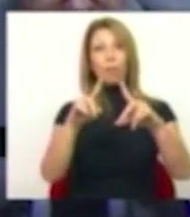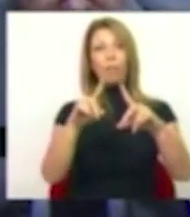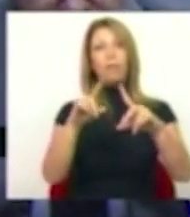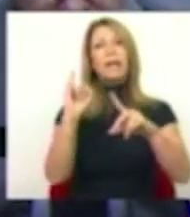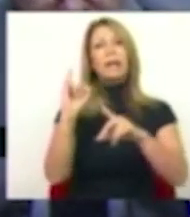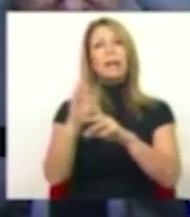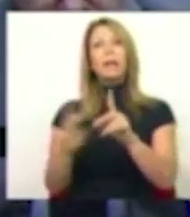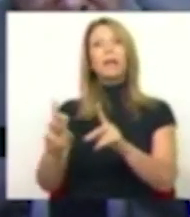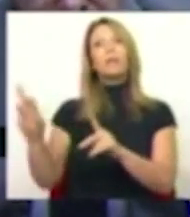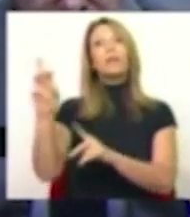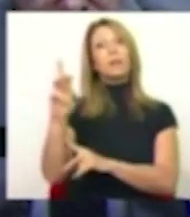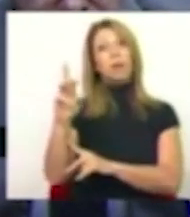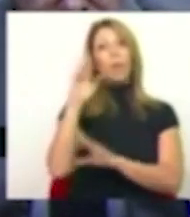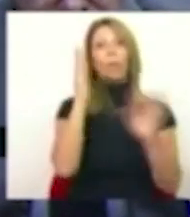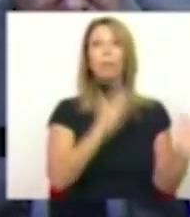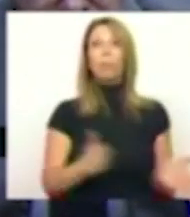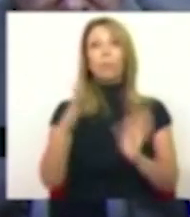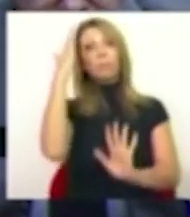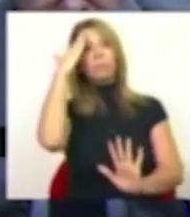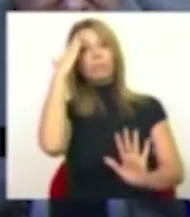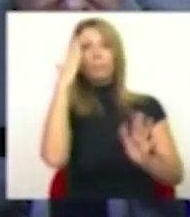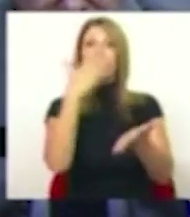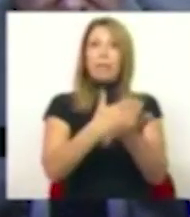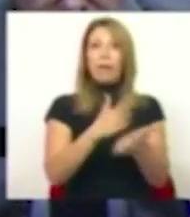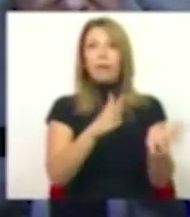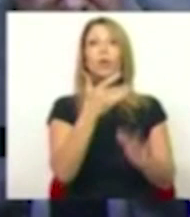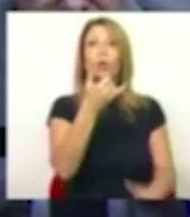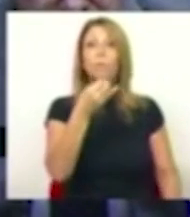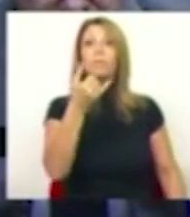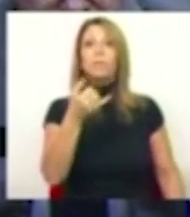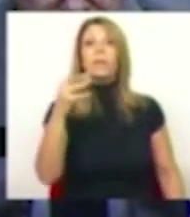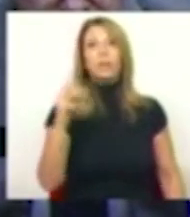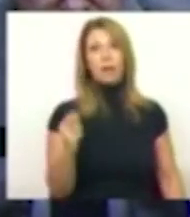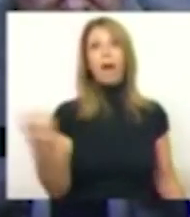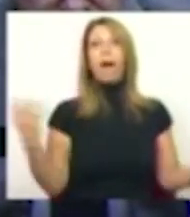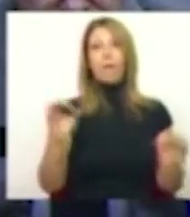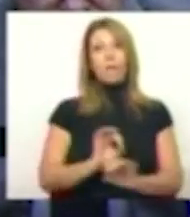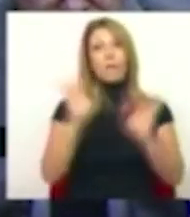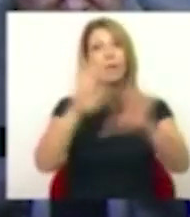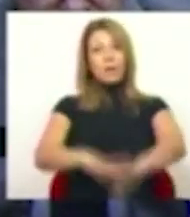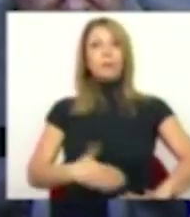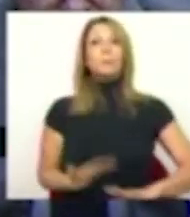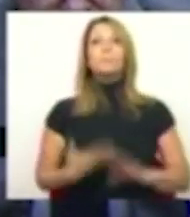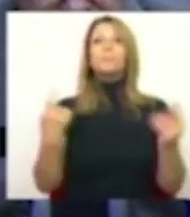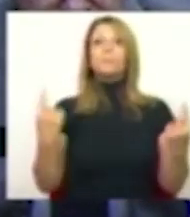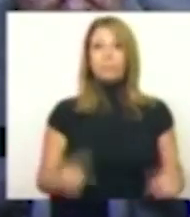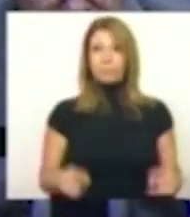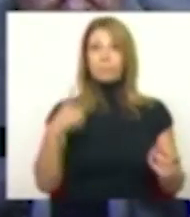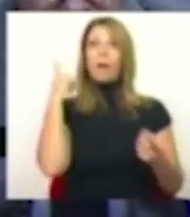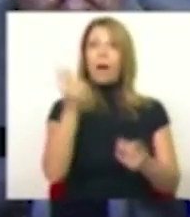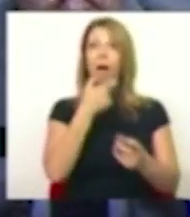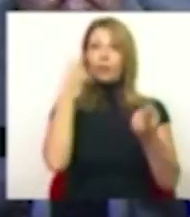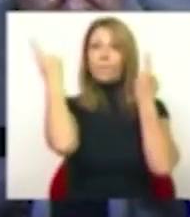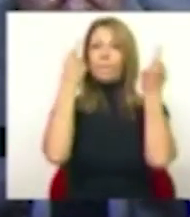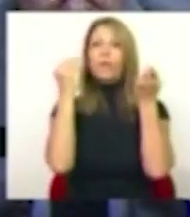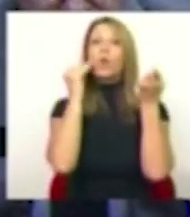inflação e da produtividade estimada até 2023, haja um claro reforço que tenha em conta a dimensão social do